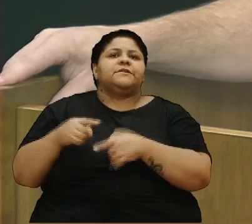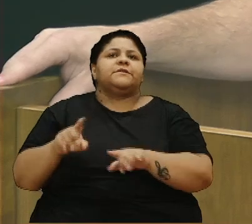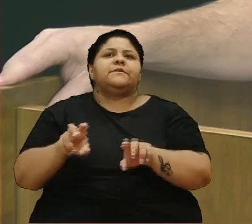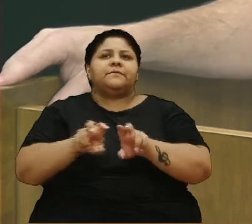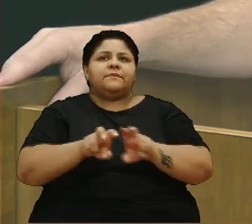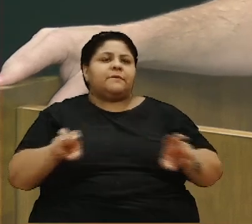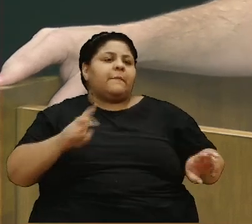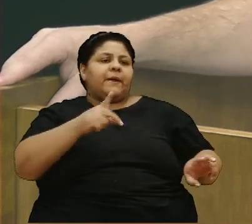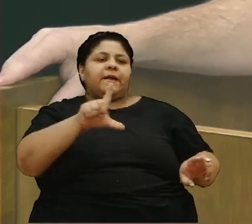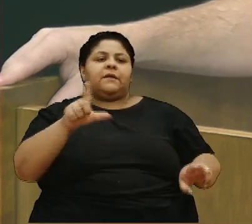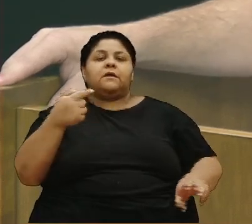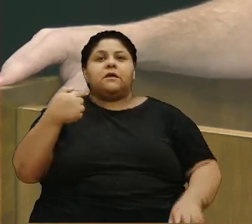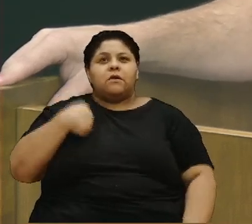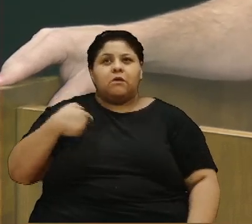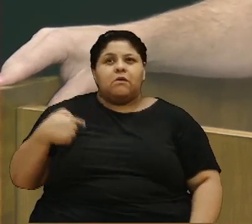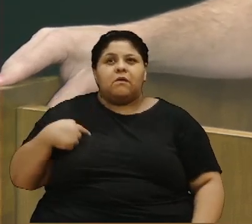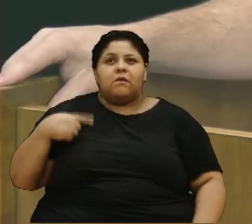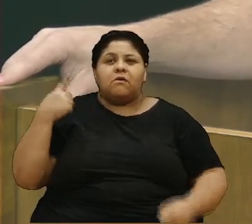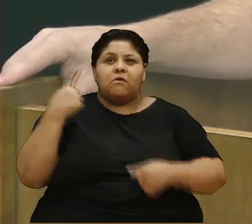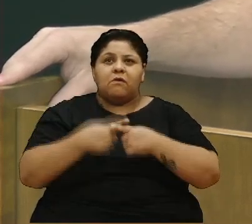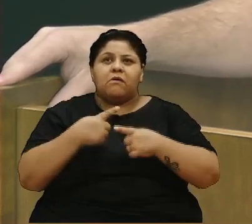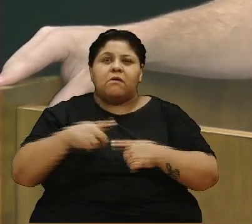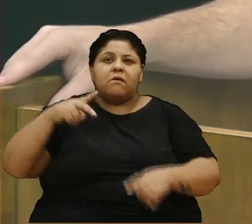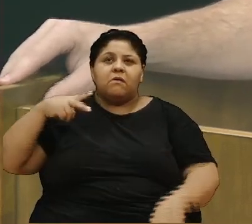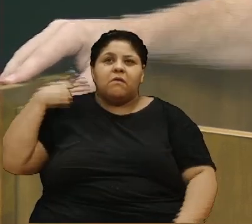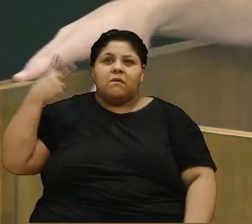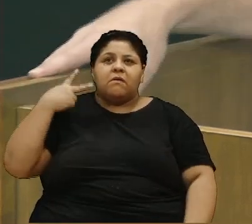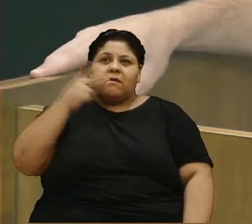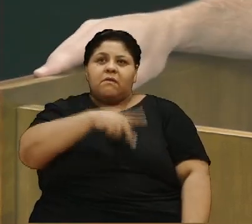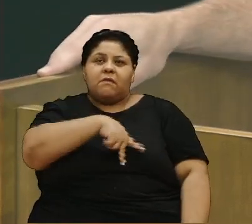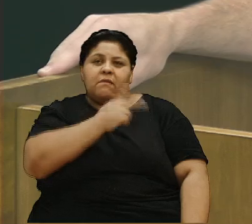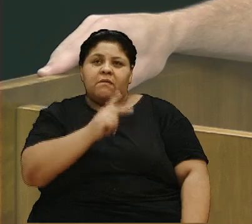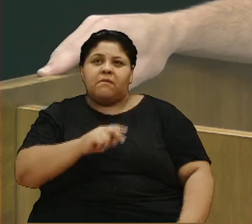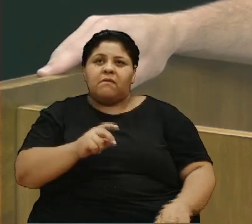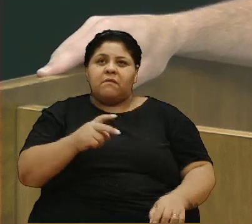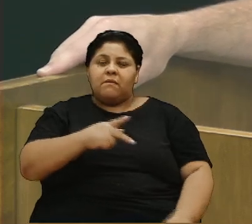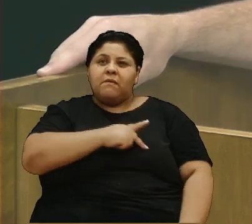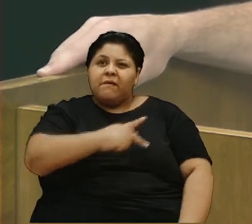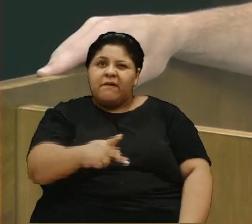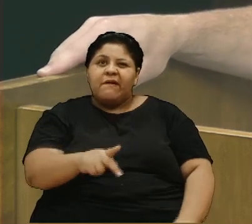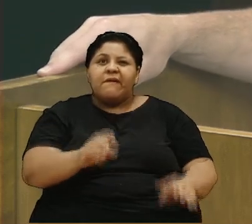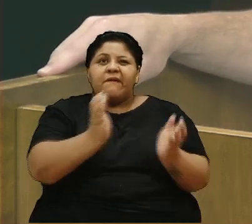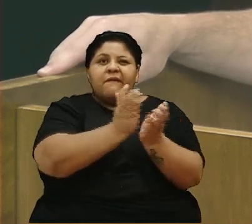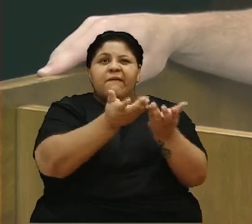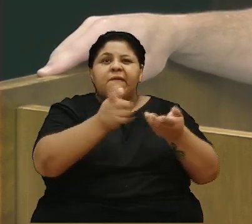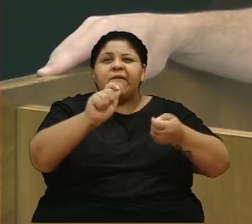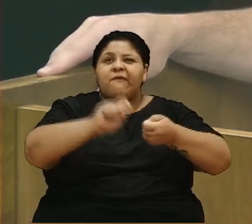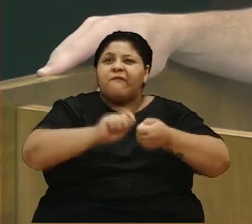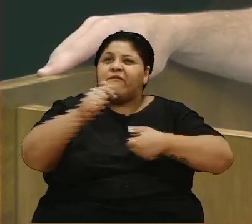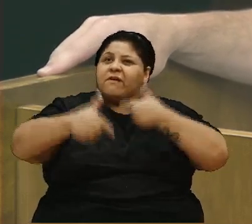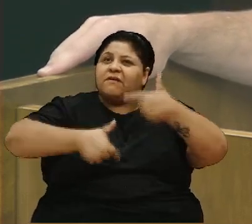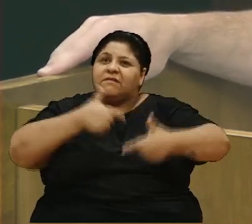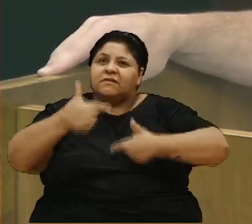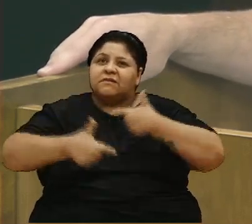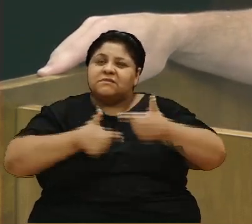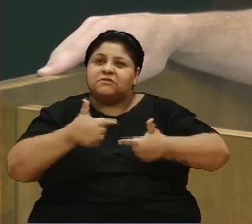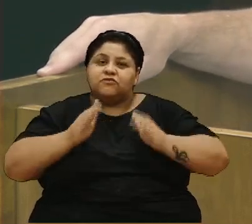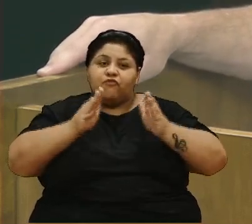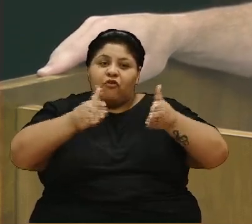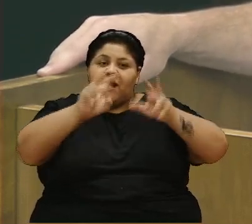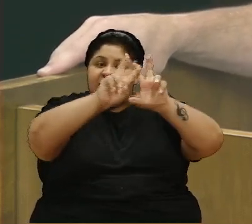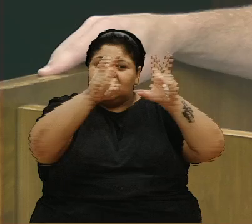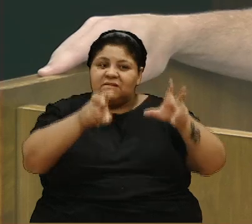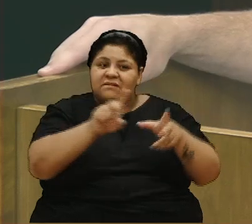bancada do PL, porque o vereador Pedro Rodrigues, que é presidente da Frente Parlamentar, faz um trabalho em função da pauta, não em